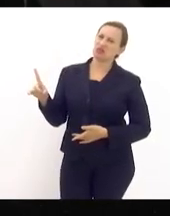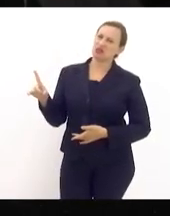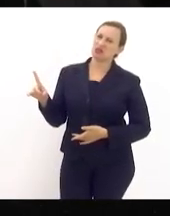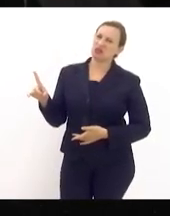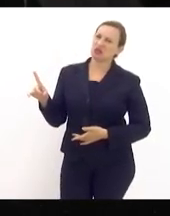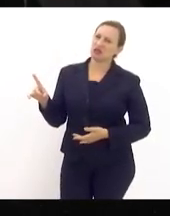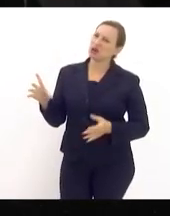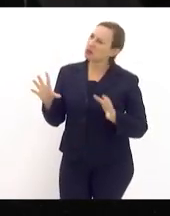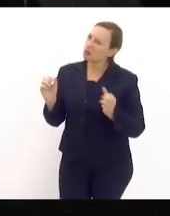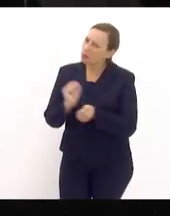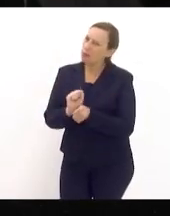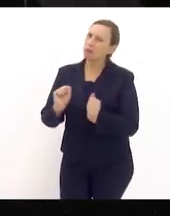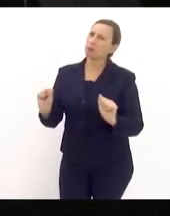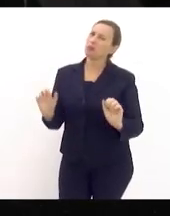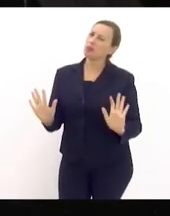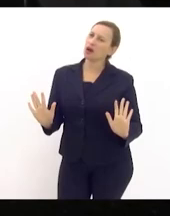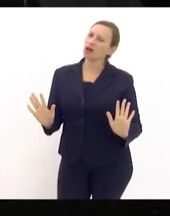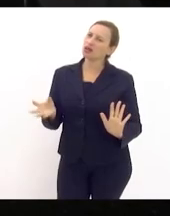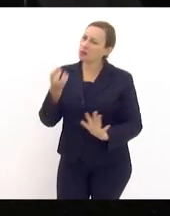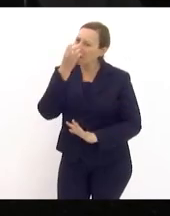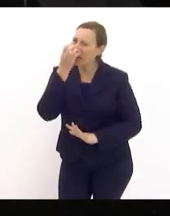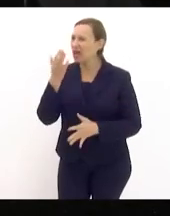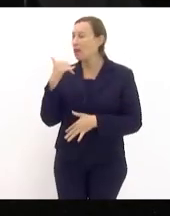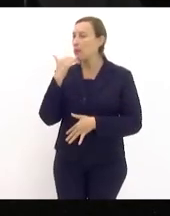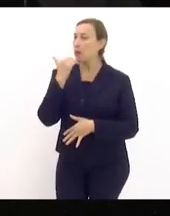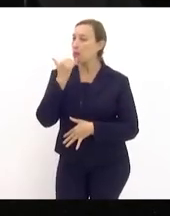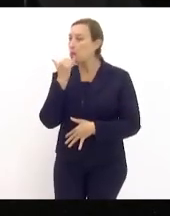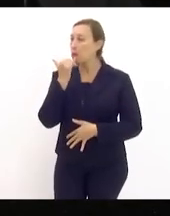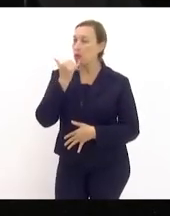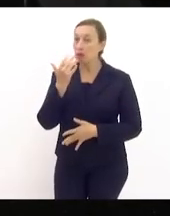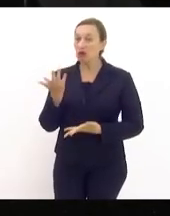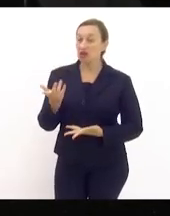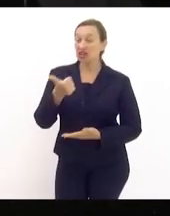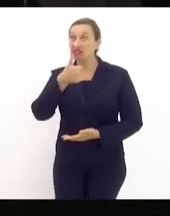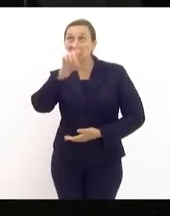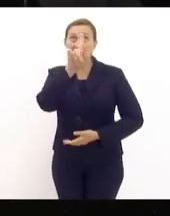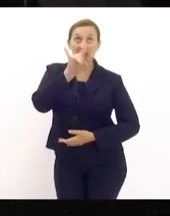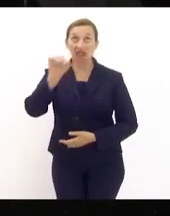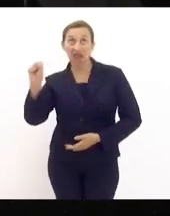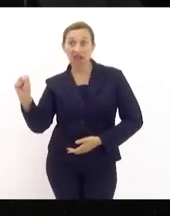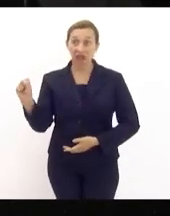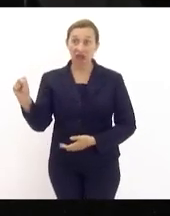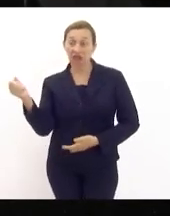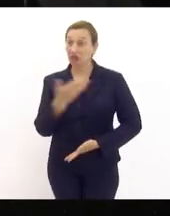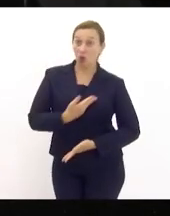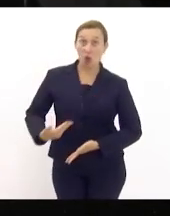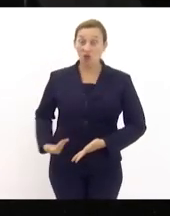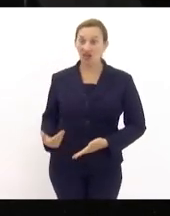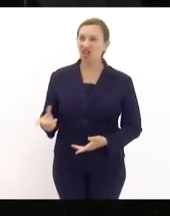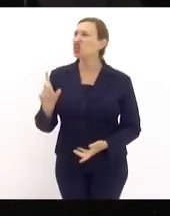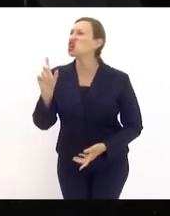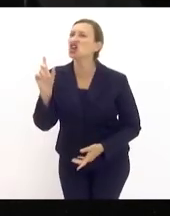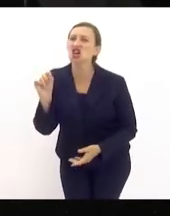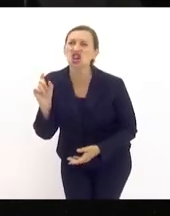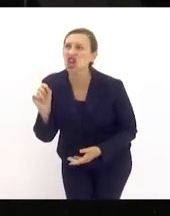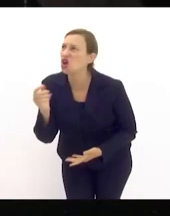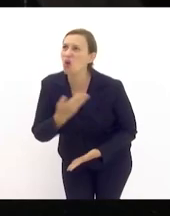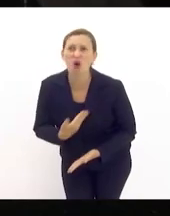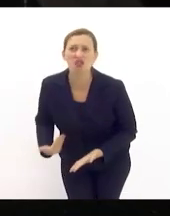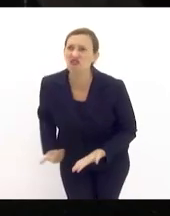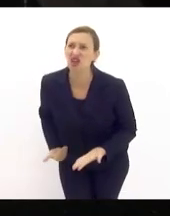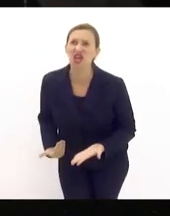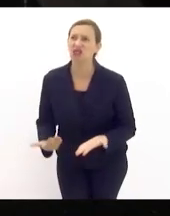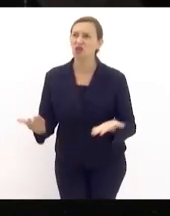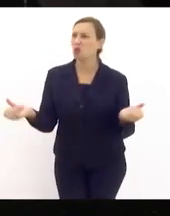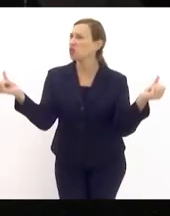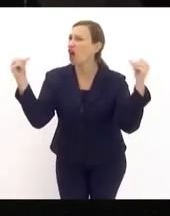favor. Vem com papinho furado de 100 dias de governo. Que governo? Desgoverno,